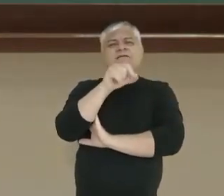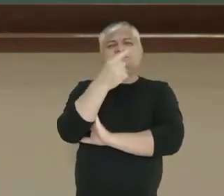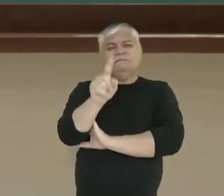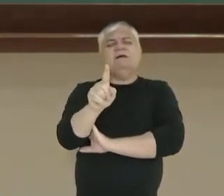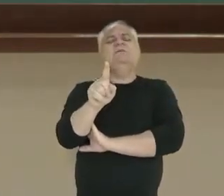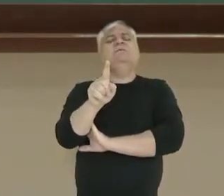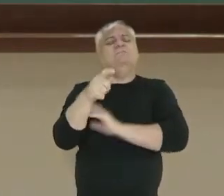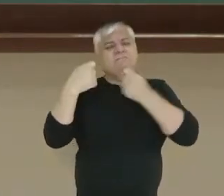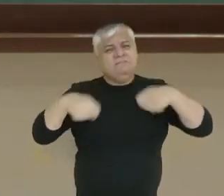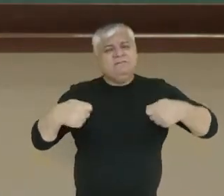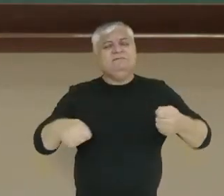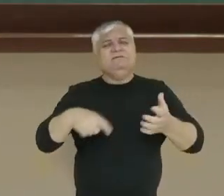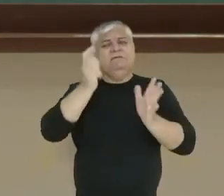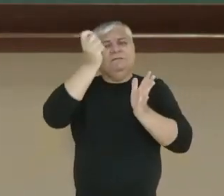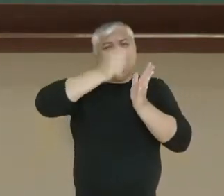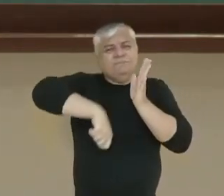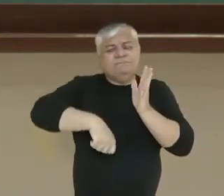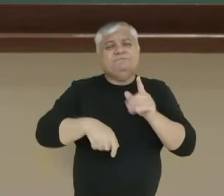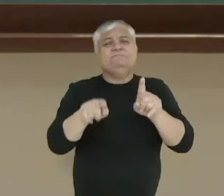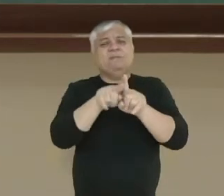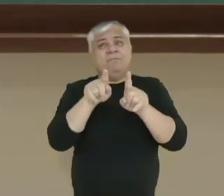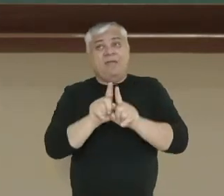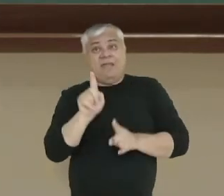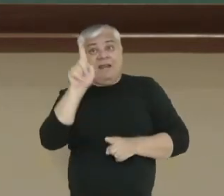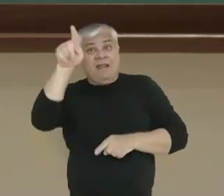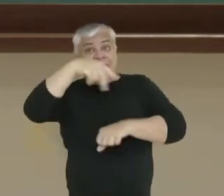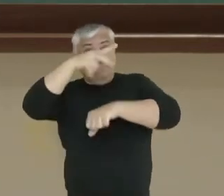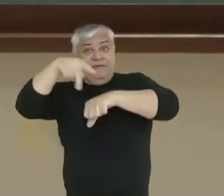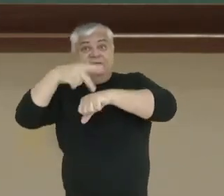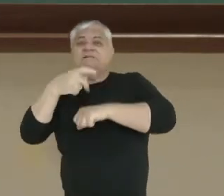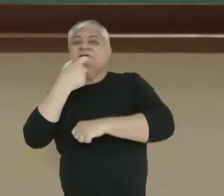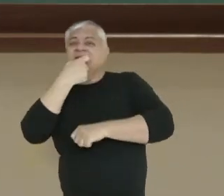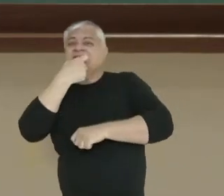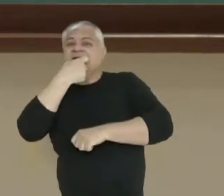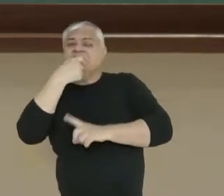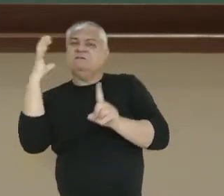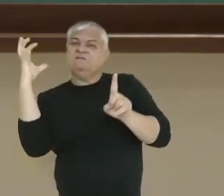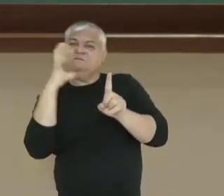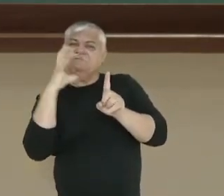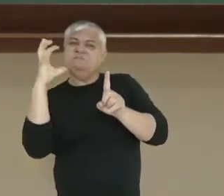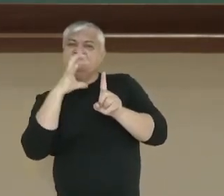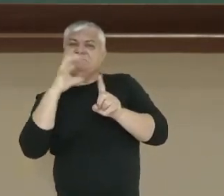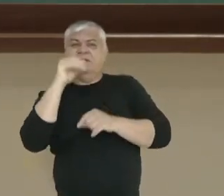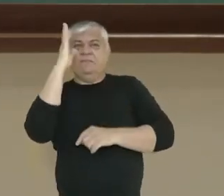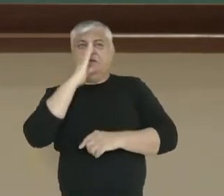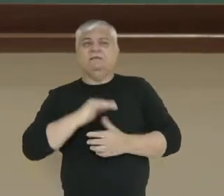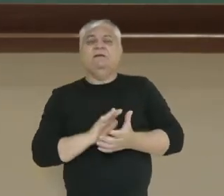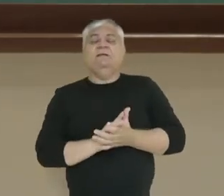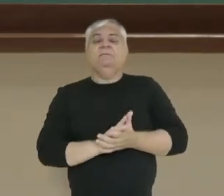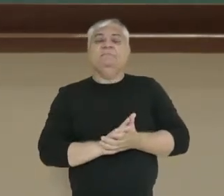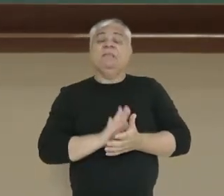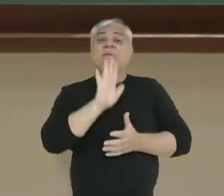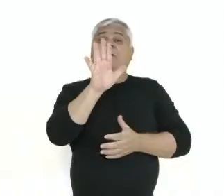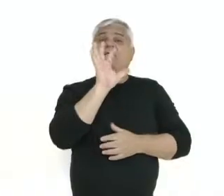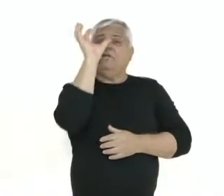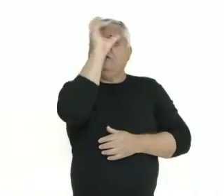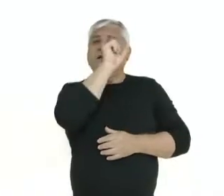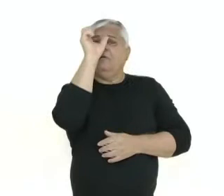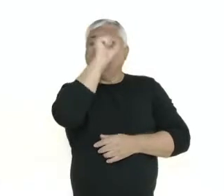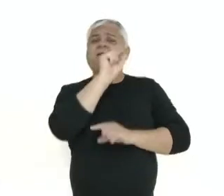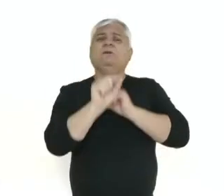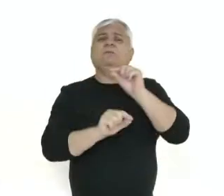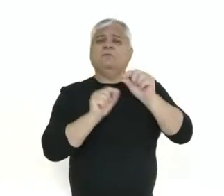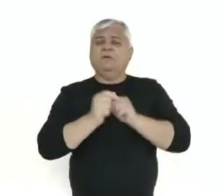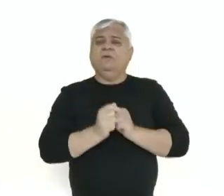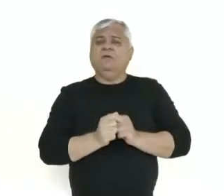uma pressão da inglesa, né, os ingleses também pressionando por esse fim. Mas a gente vai ver que nesse processo